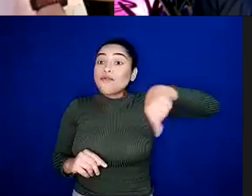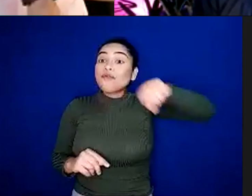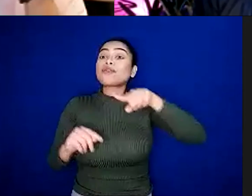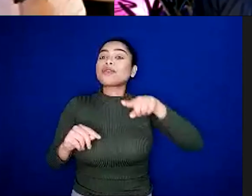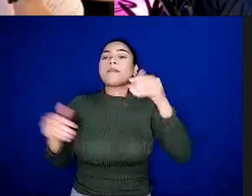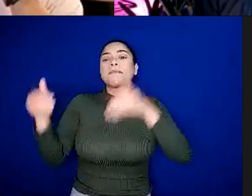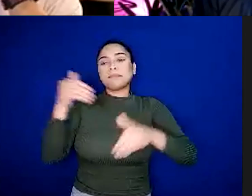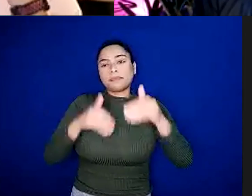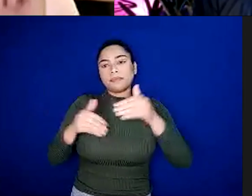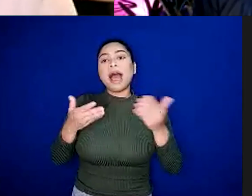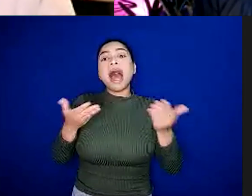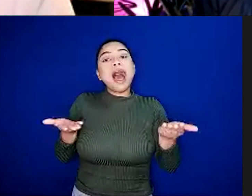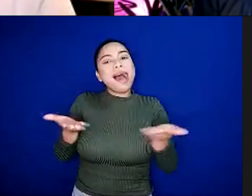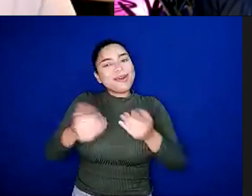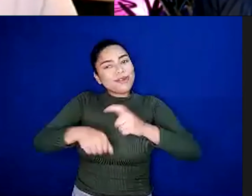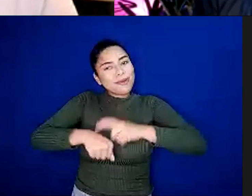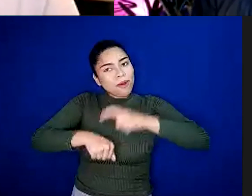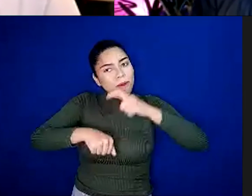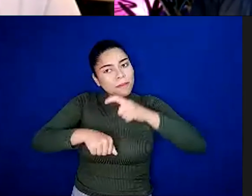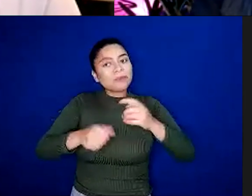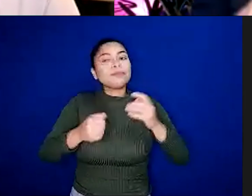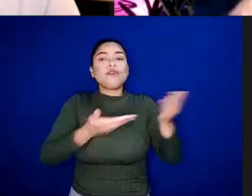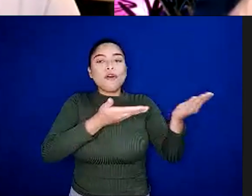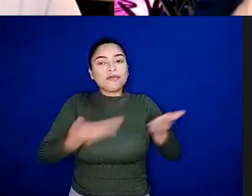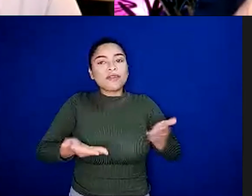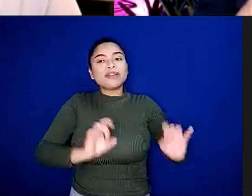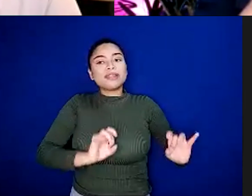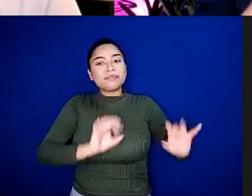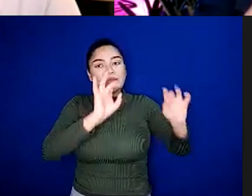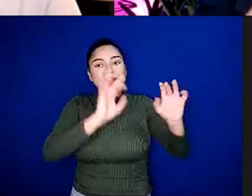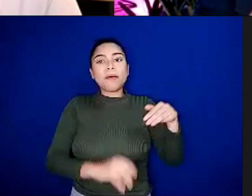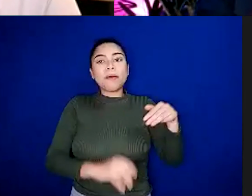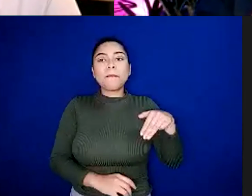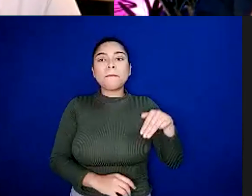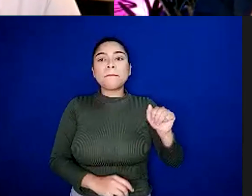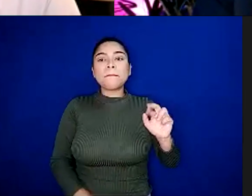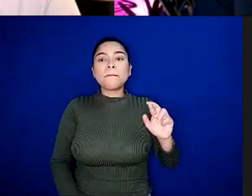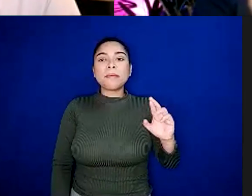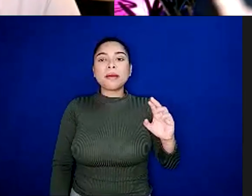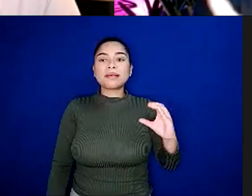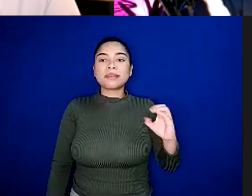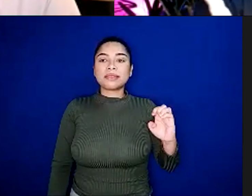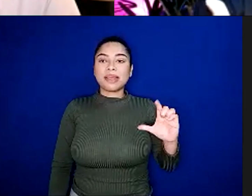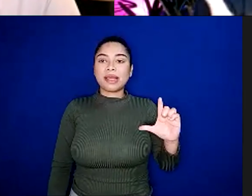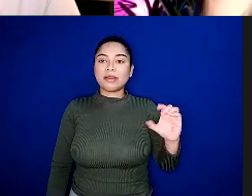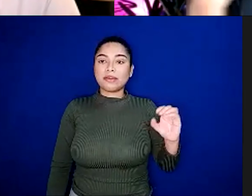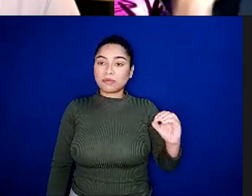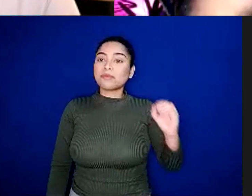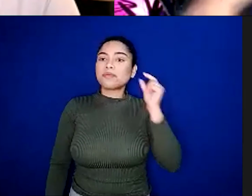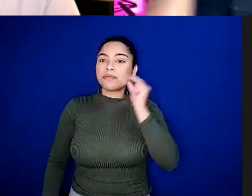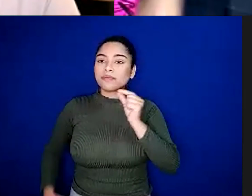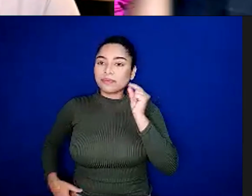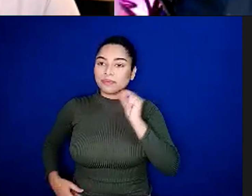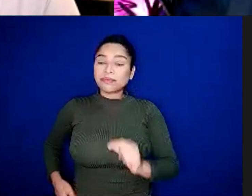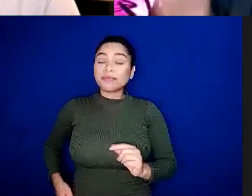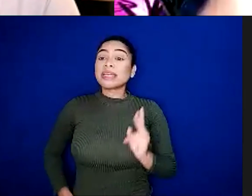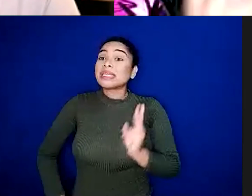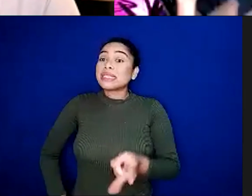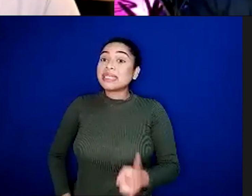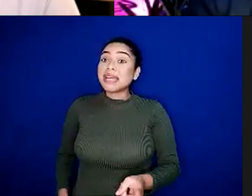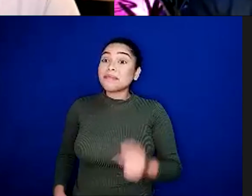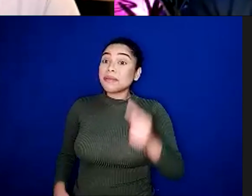eu já vou passar a palavra então para o Marcelo mas já como gancho assim desta questão da acessibilidade que sempre